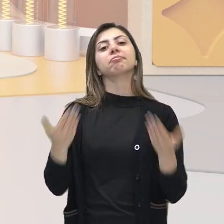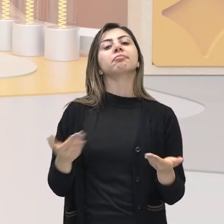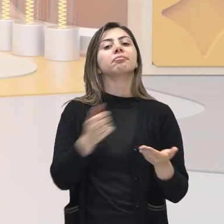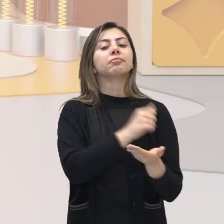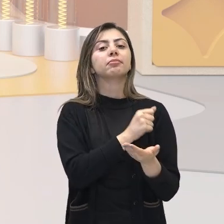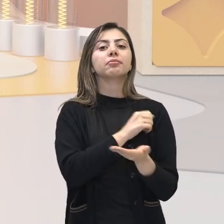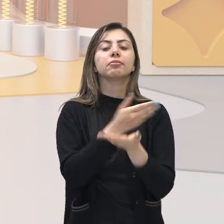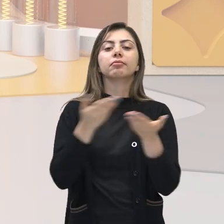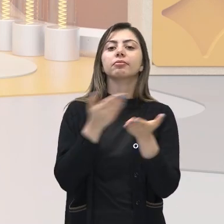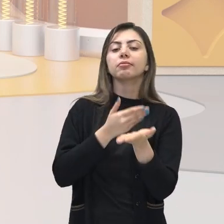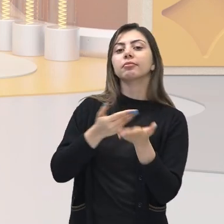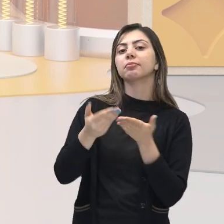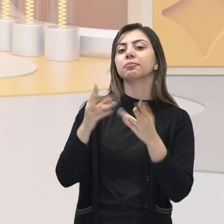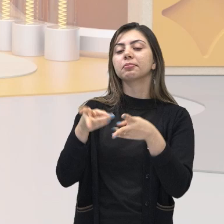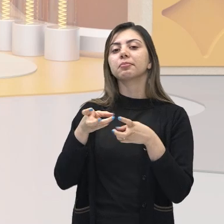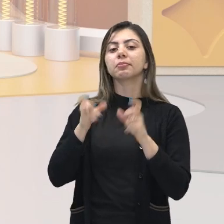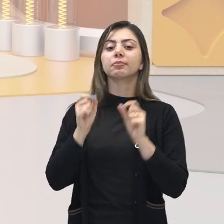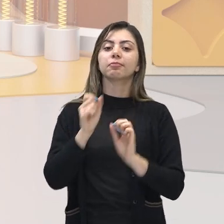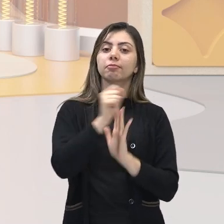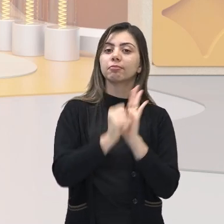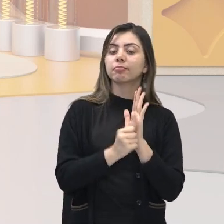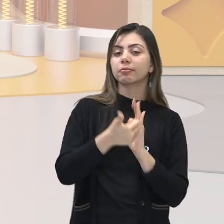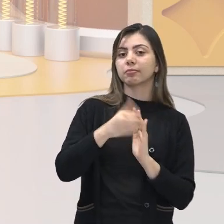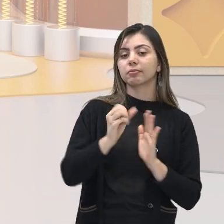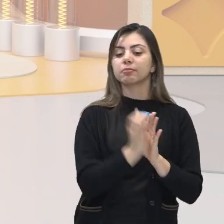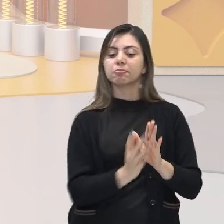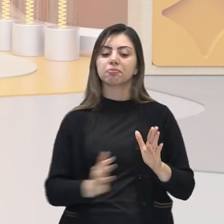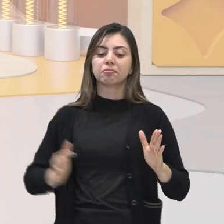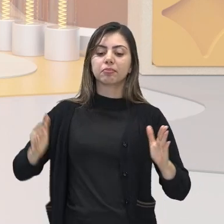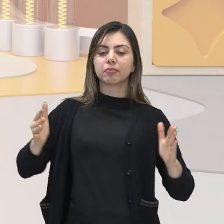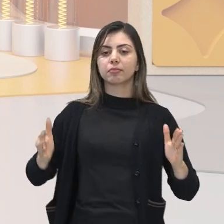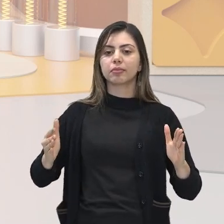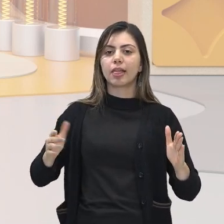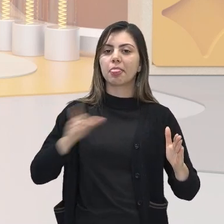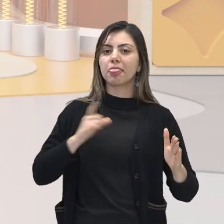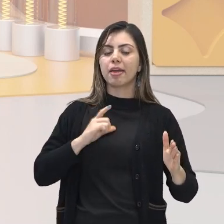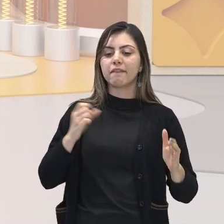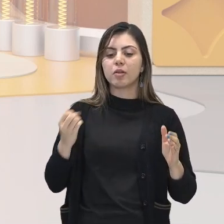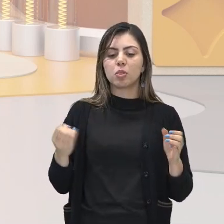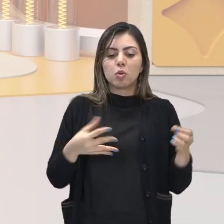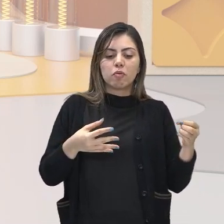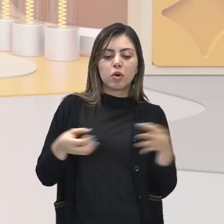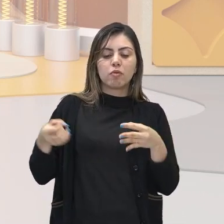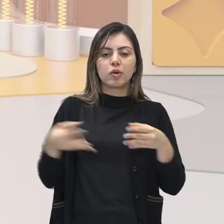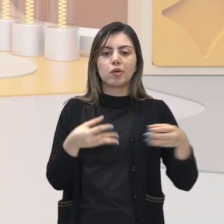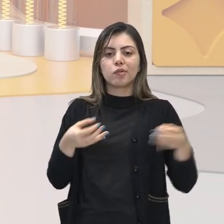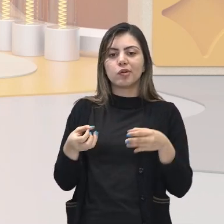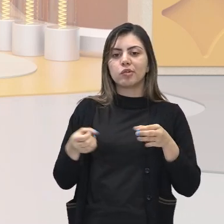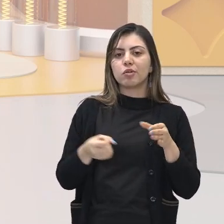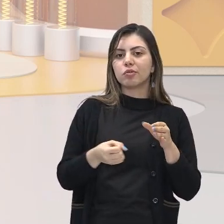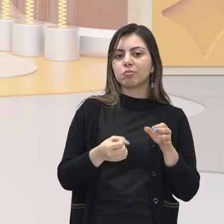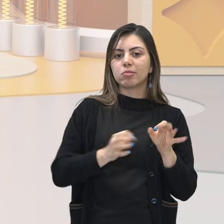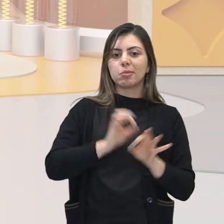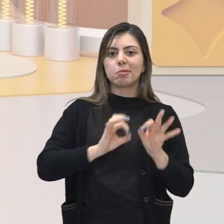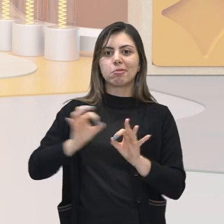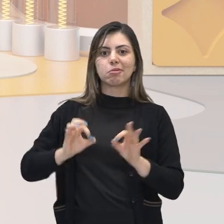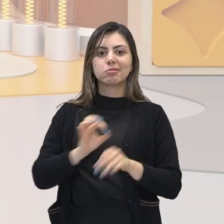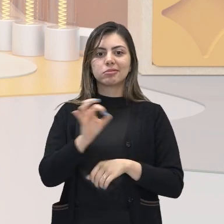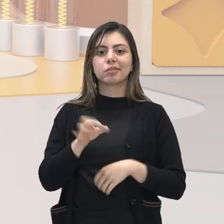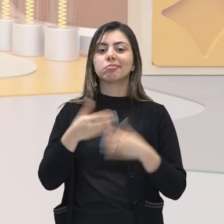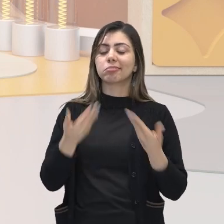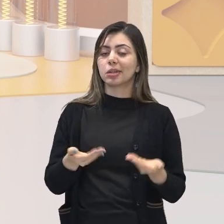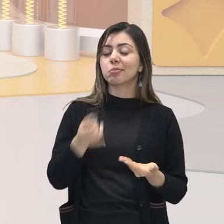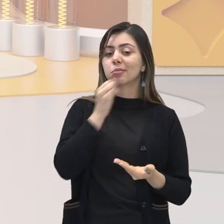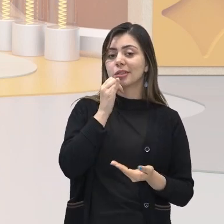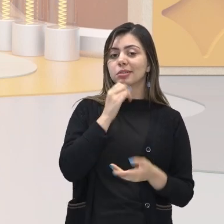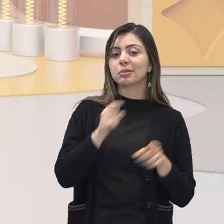começa a observar que no século XIX, nós tivemos muitas inovações, não é? Como, por